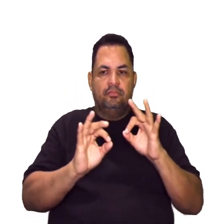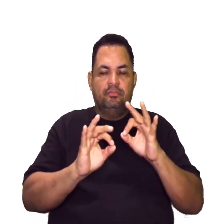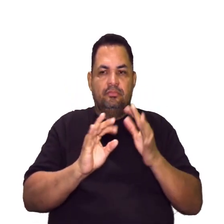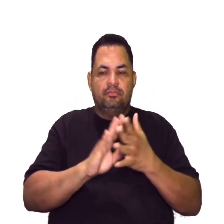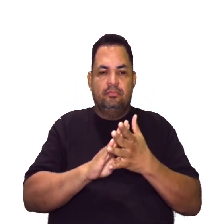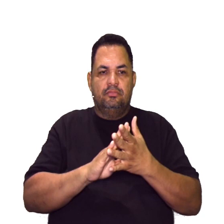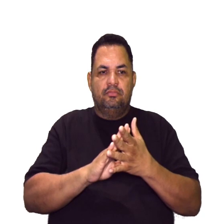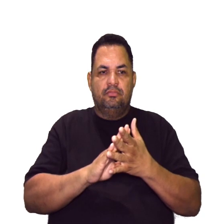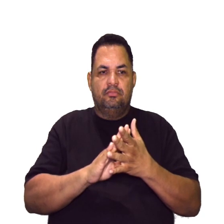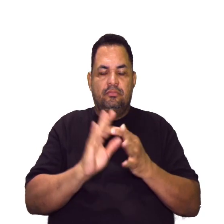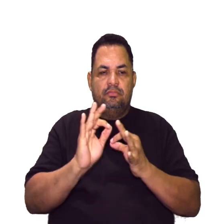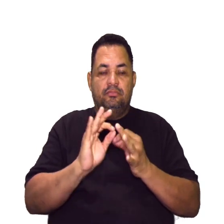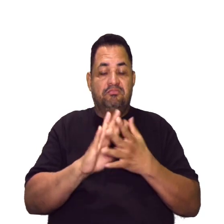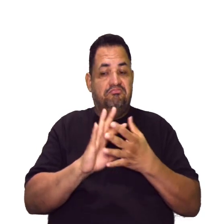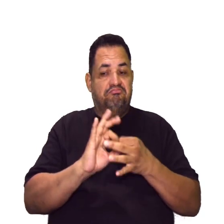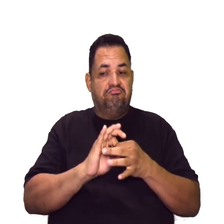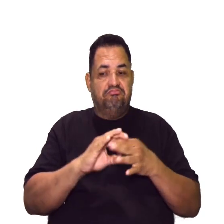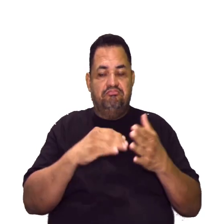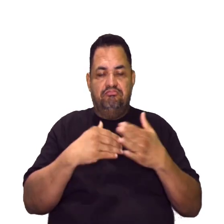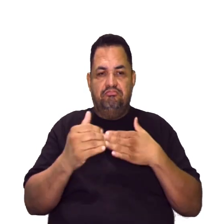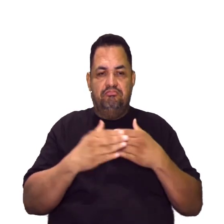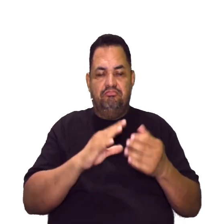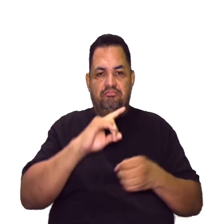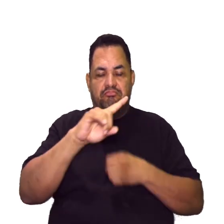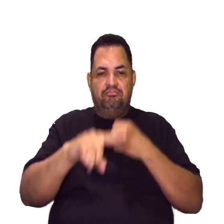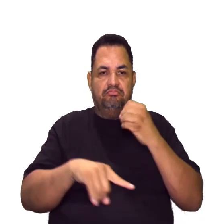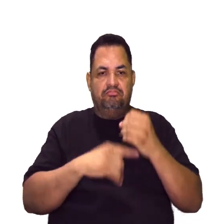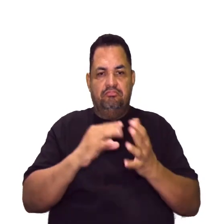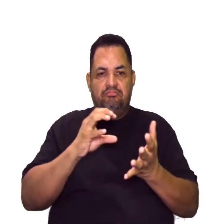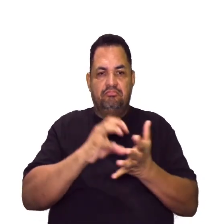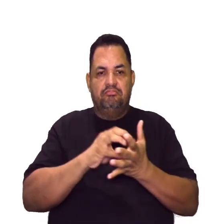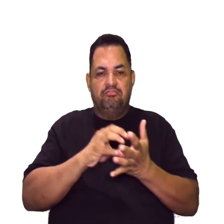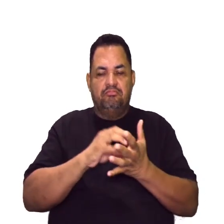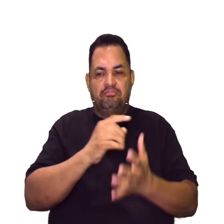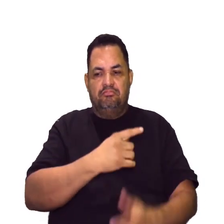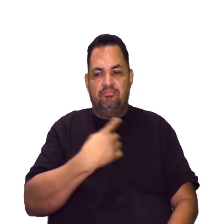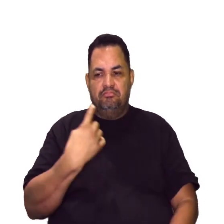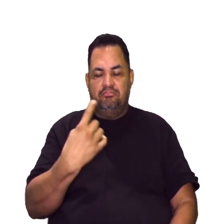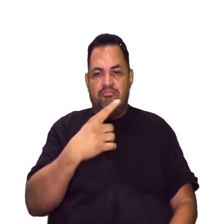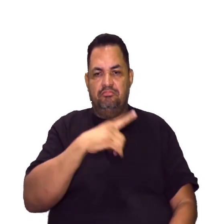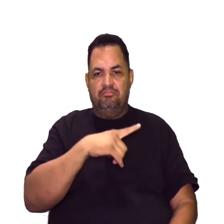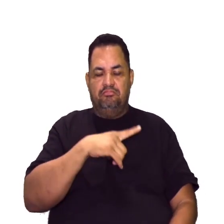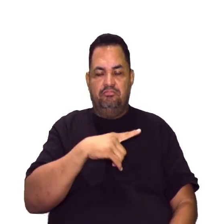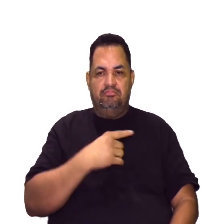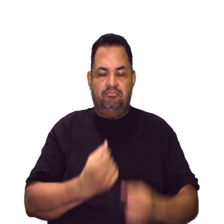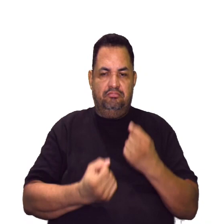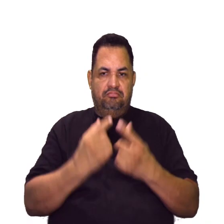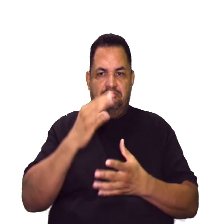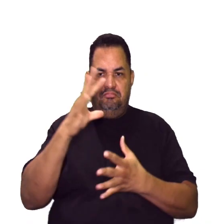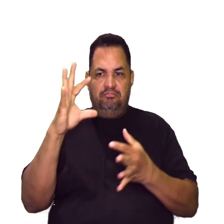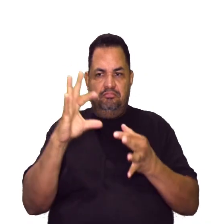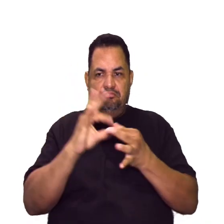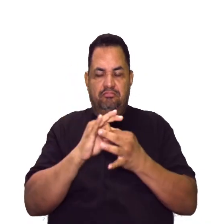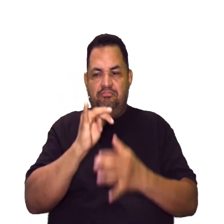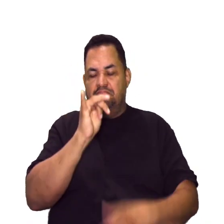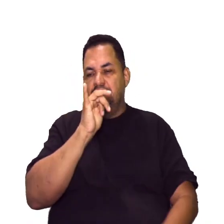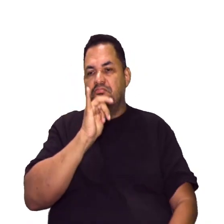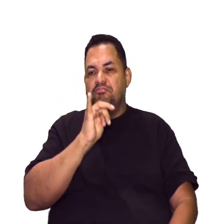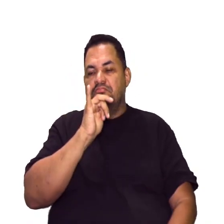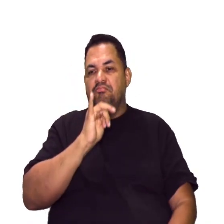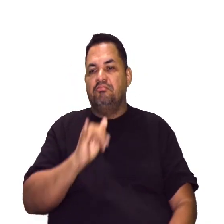triangular, independente do átomo central, nós temos que algumas ligações, por